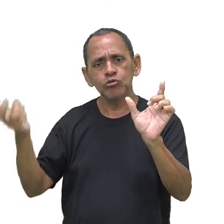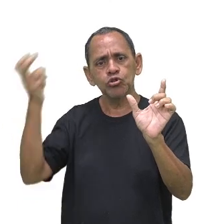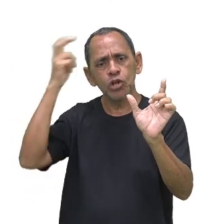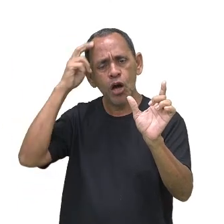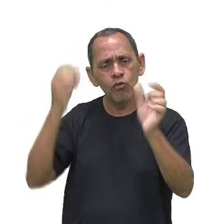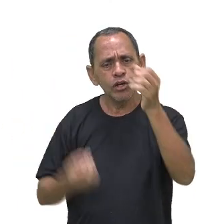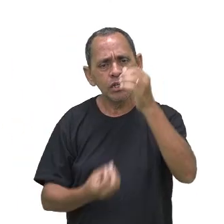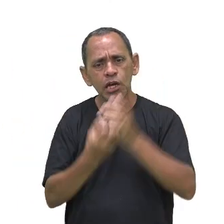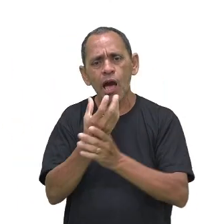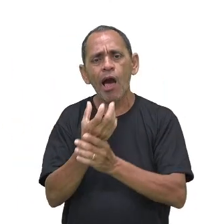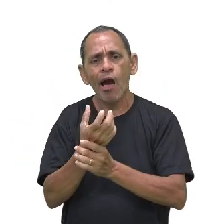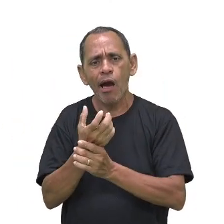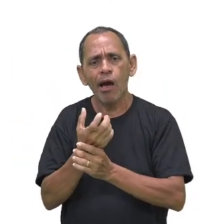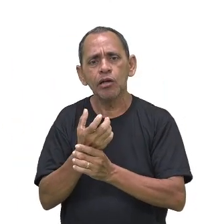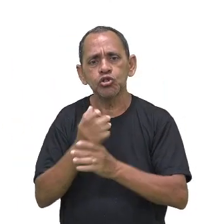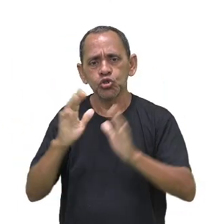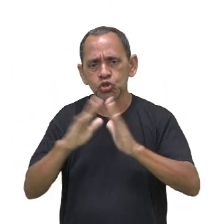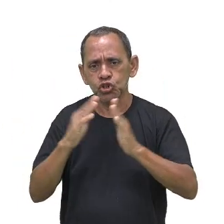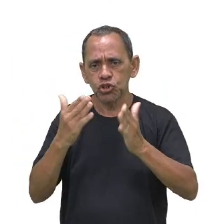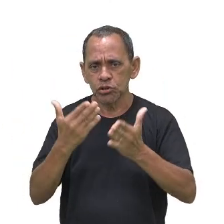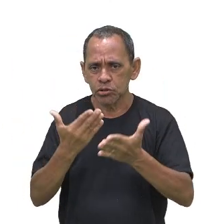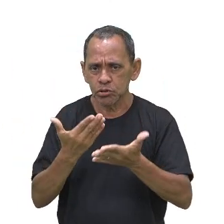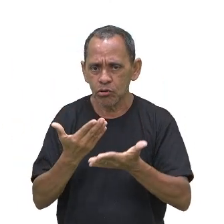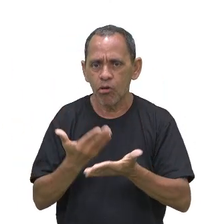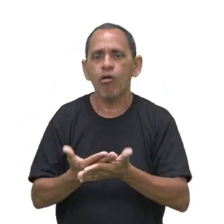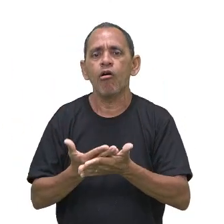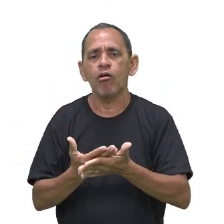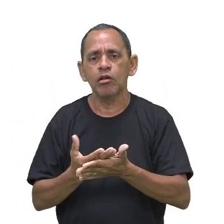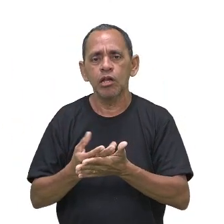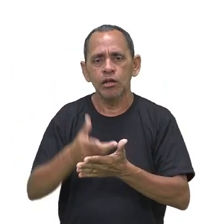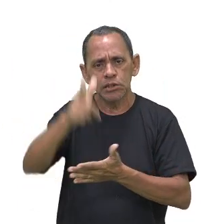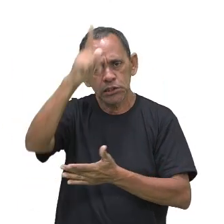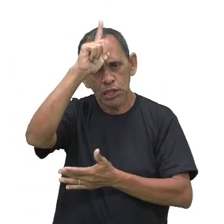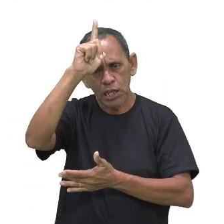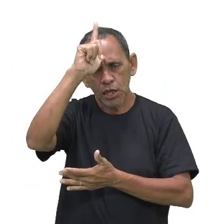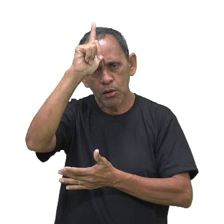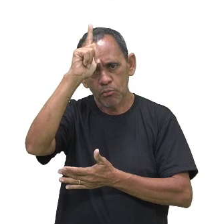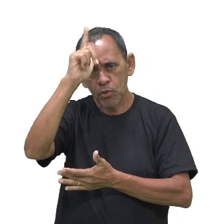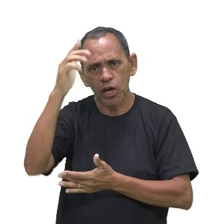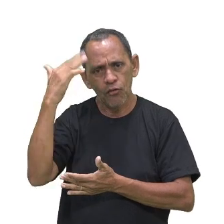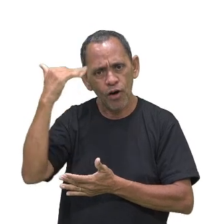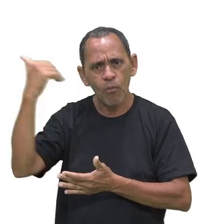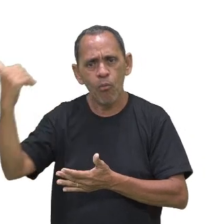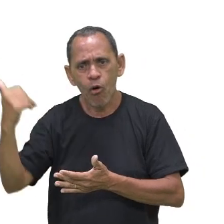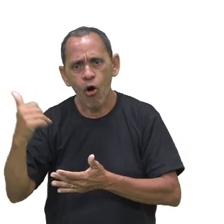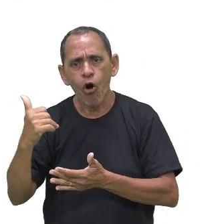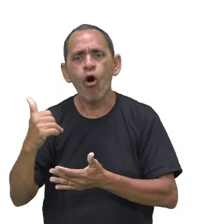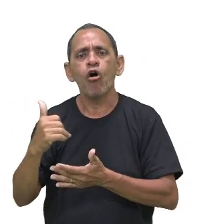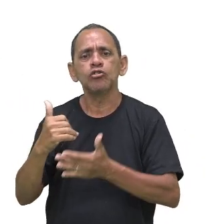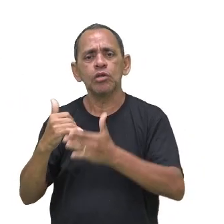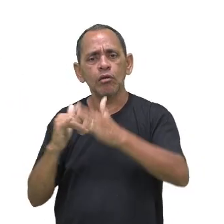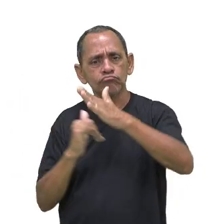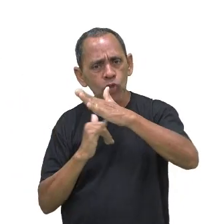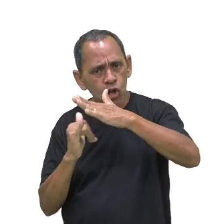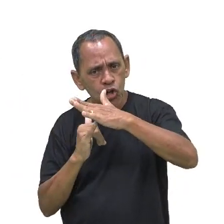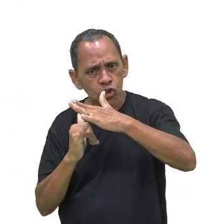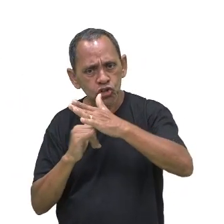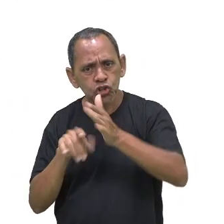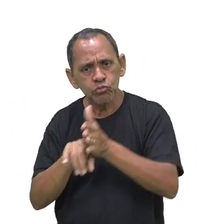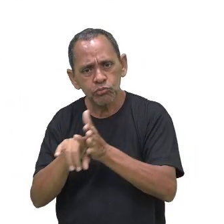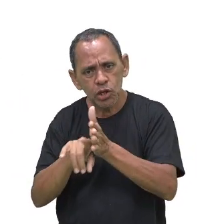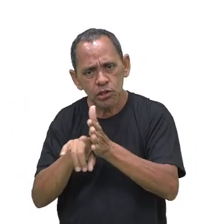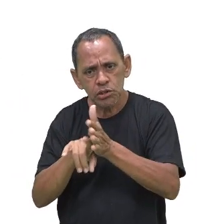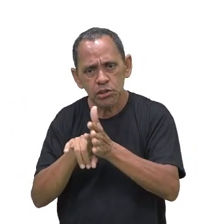elaborado pela Escola de Frankfurt, é uma escola da Alemanha, um instituto de pesquisa social inaugurado